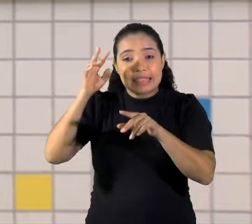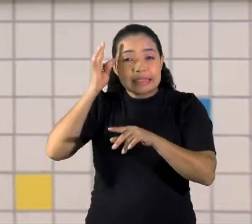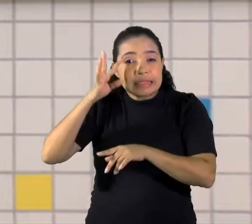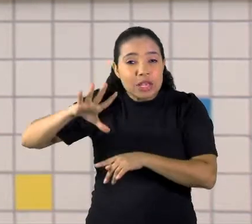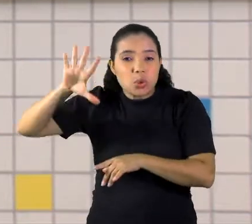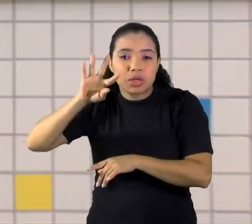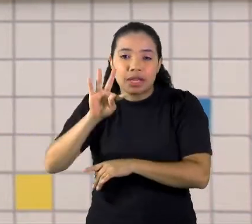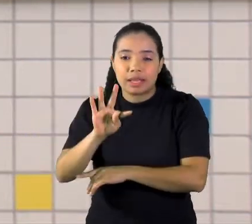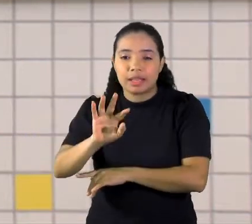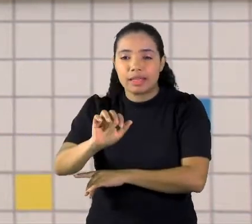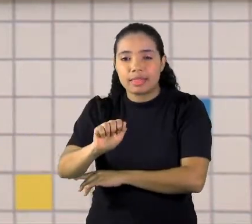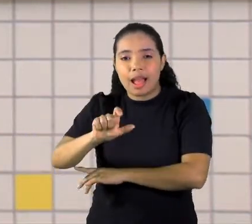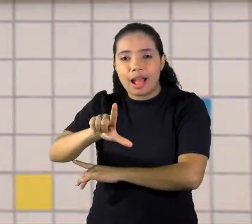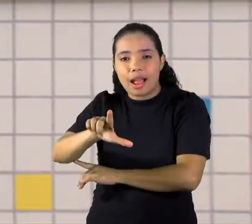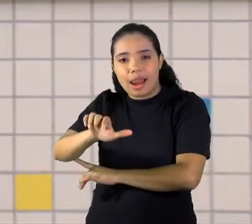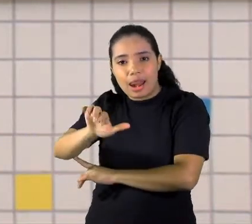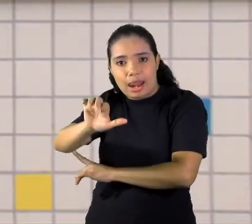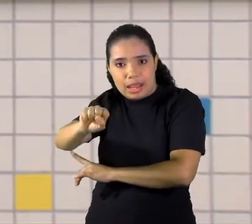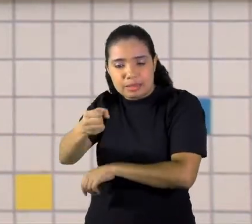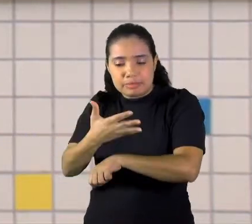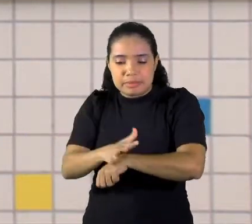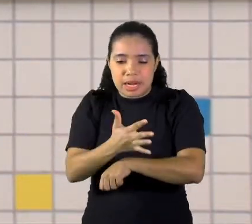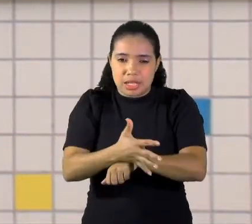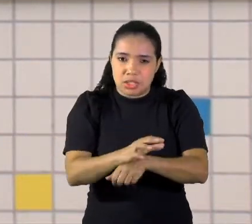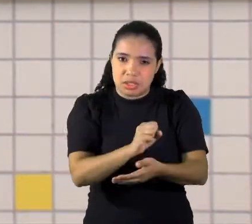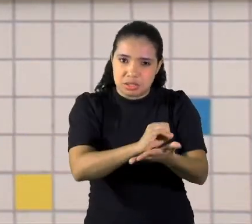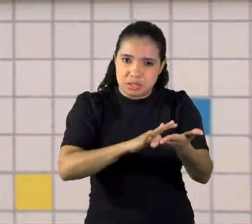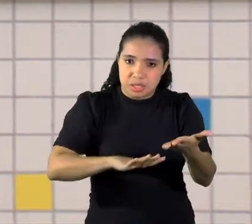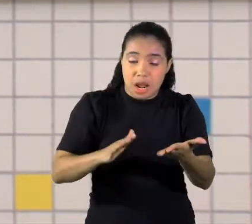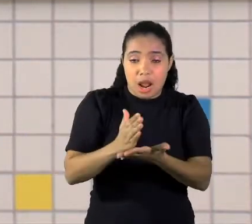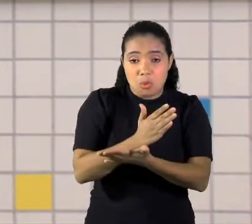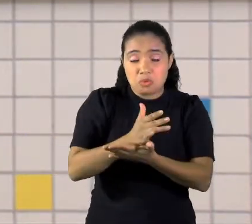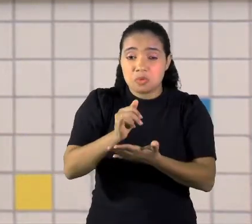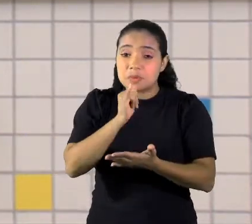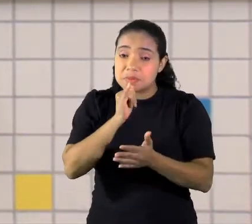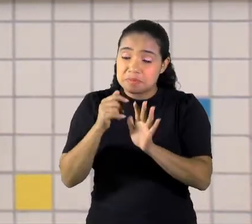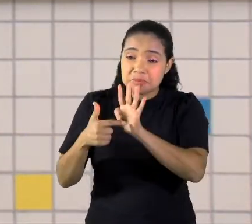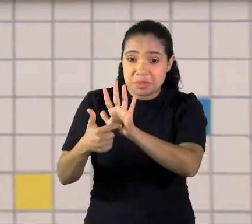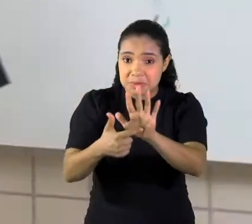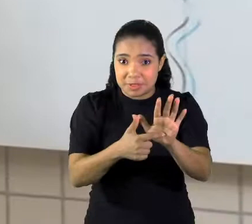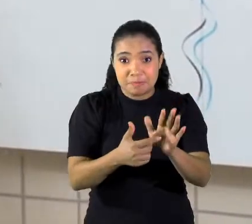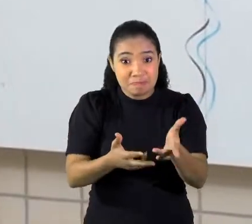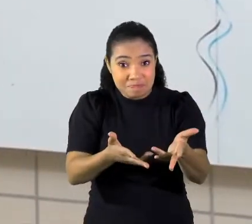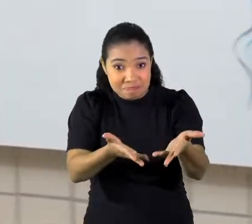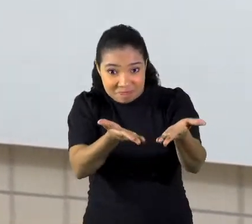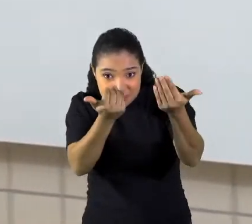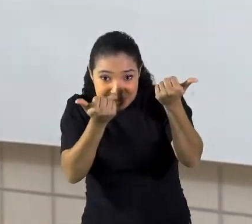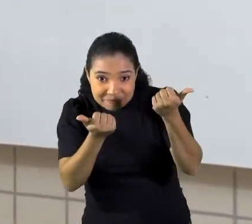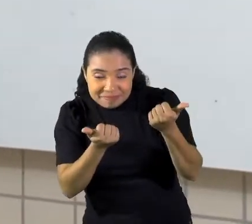aplicar alguns exercícios, alguns exemplos. Vamos lá então? Comigo?